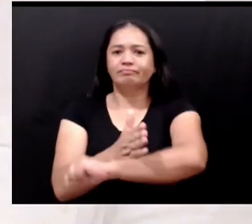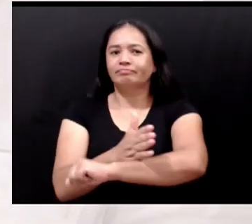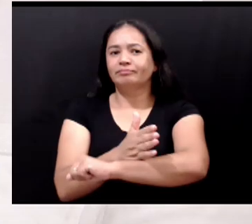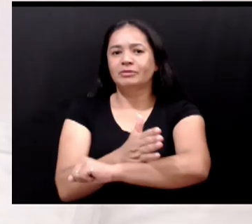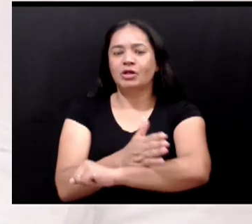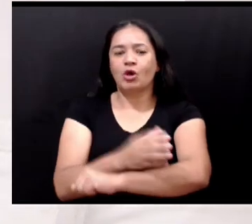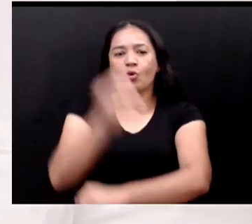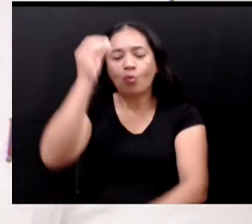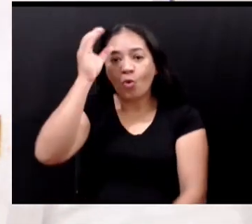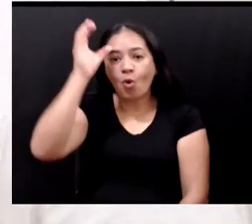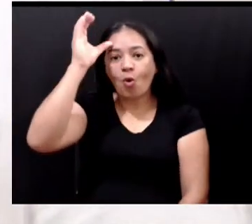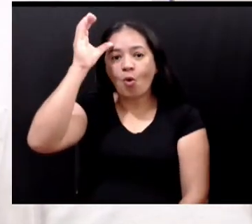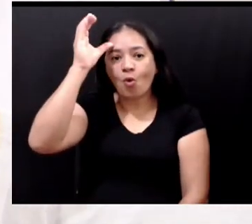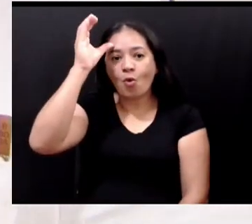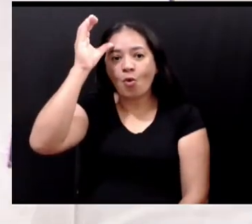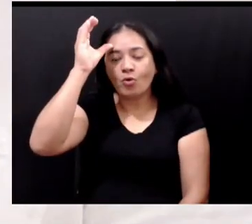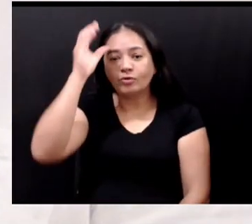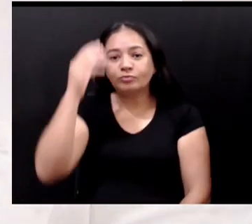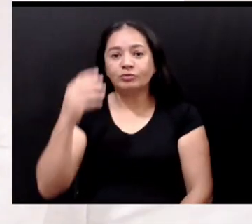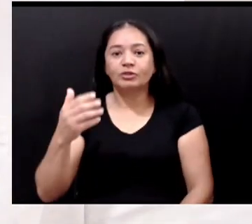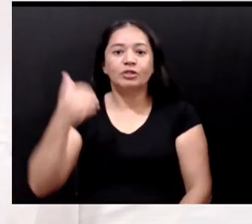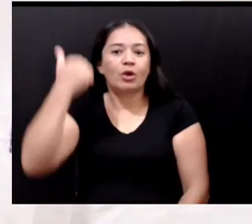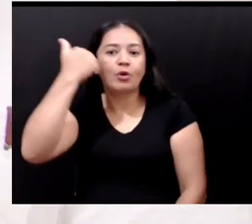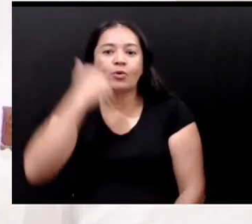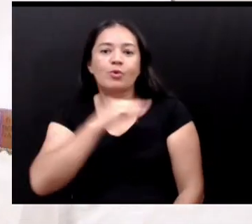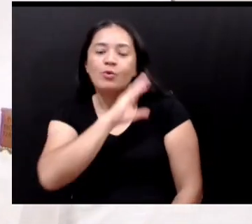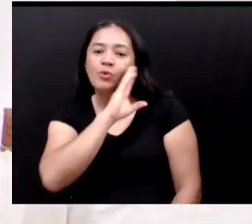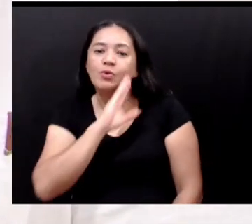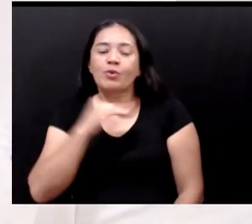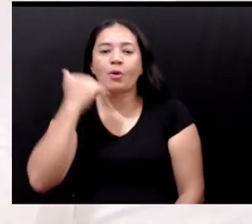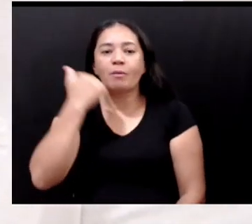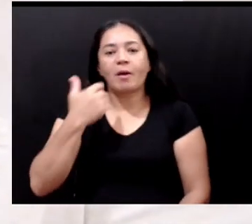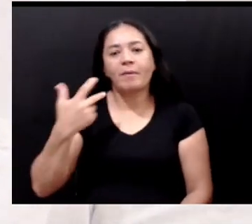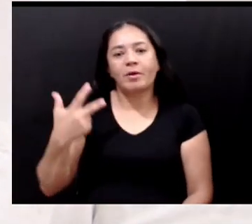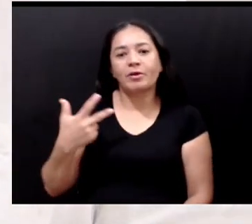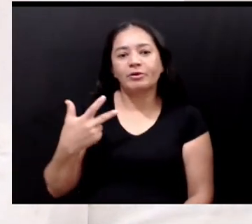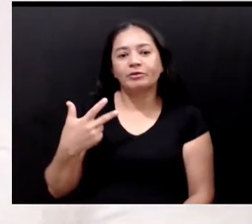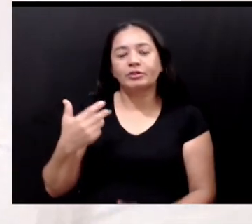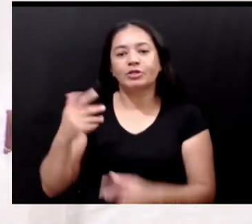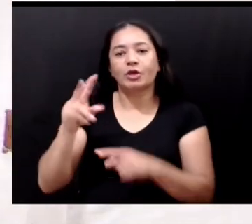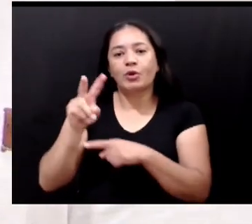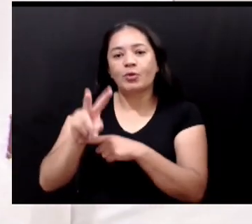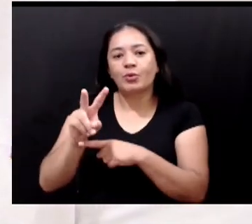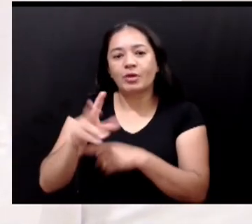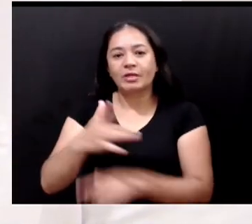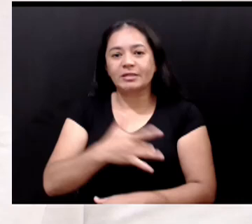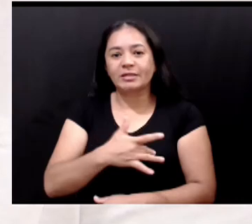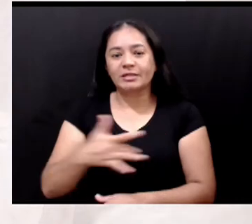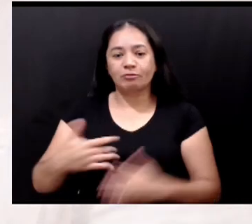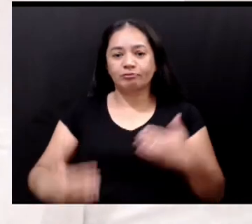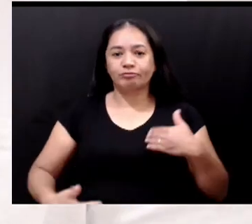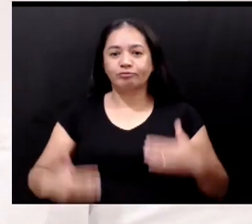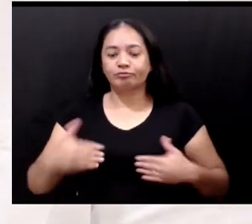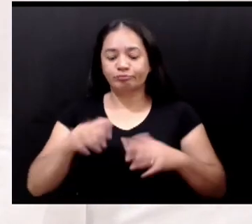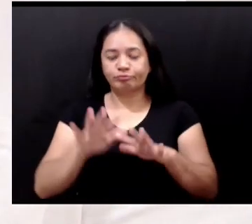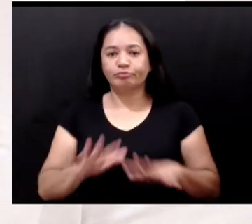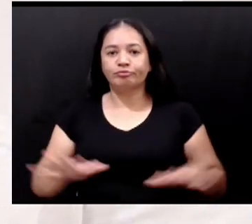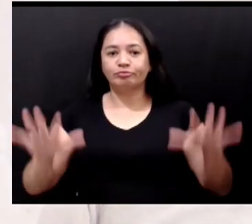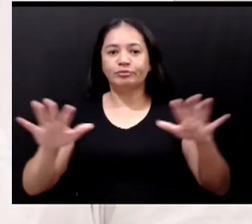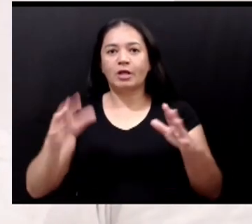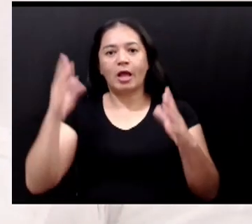o barbeiro cirurgião, que era a pessoa que cuidava da saúde do corpo de uma maneira geral. Então, desde o cabelo, o